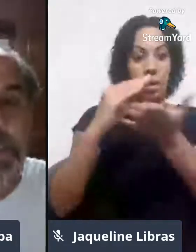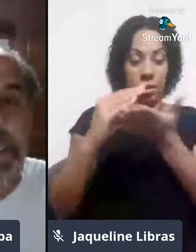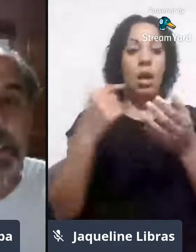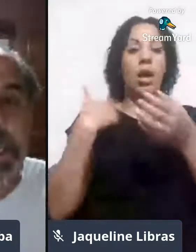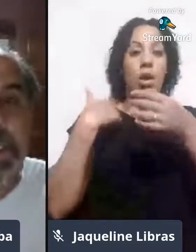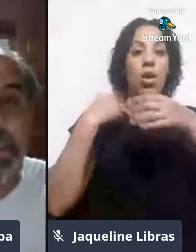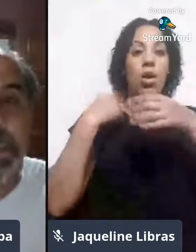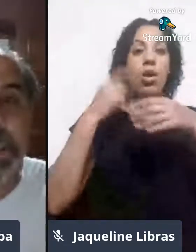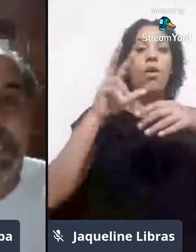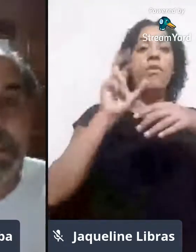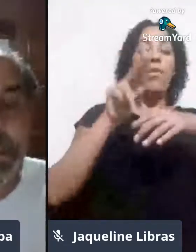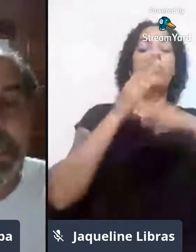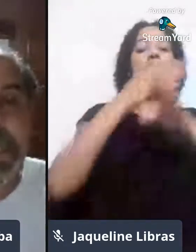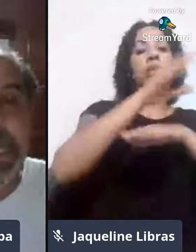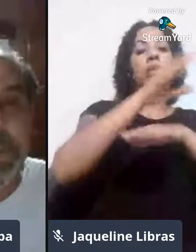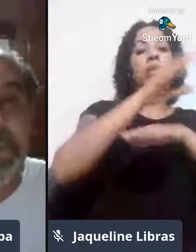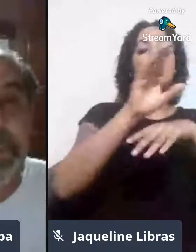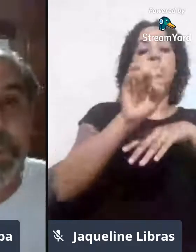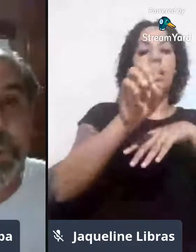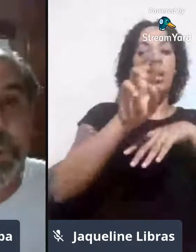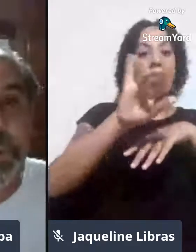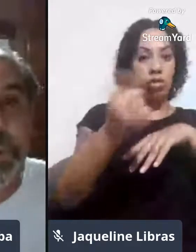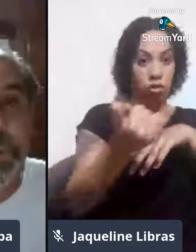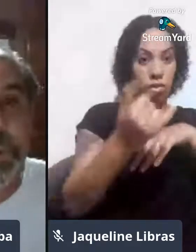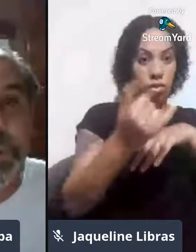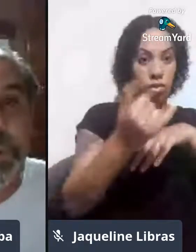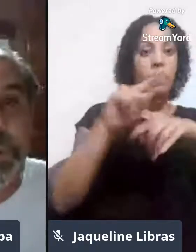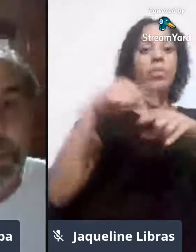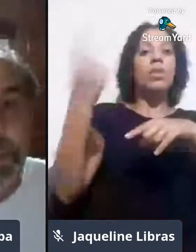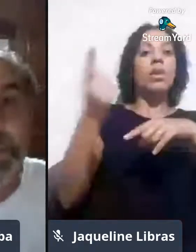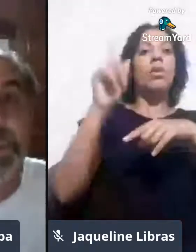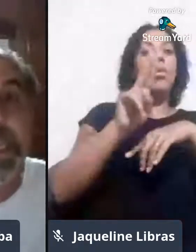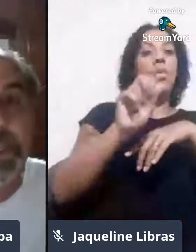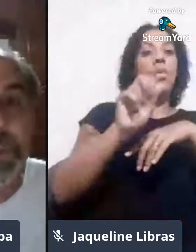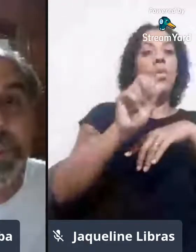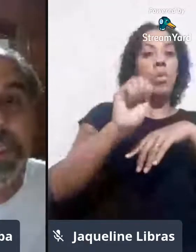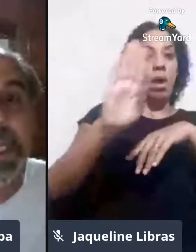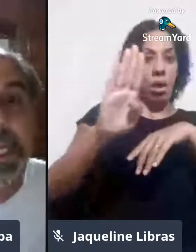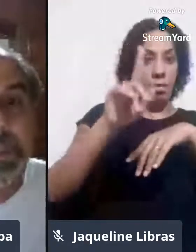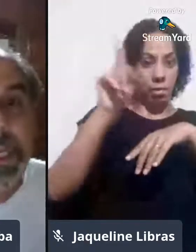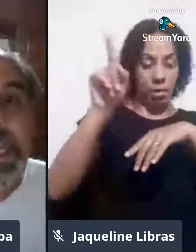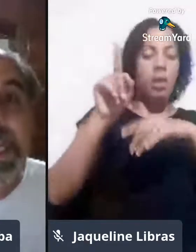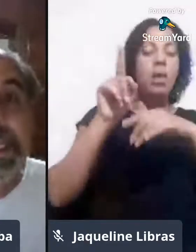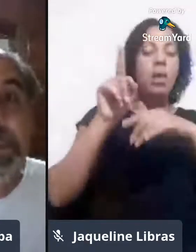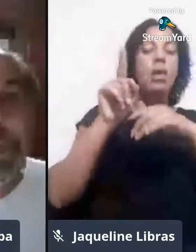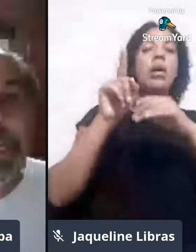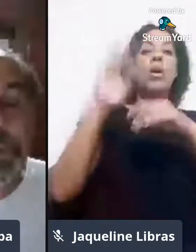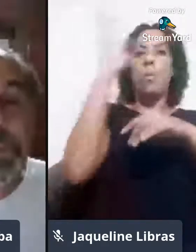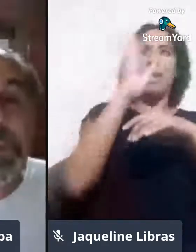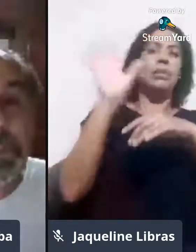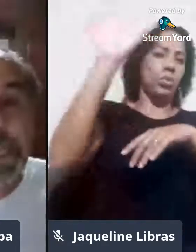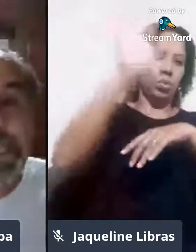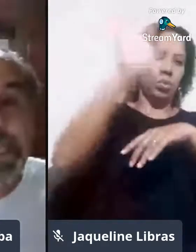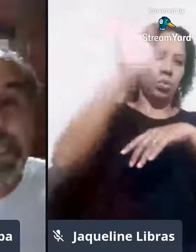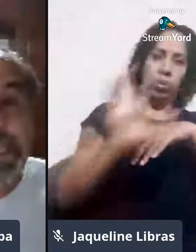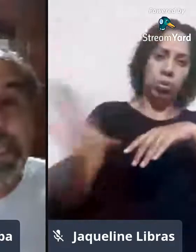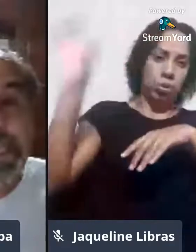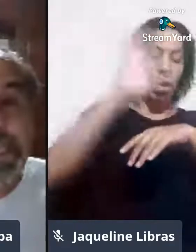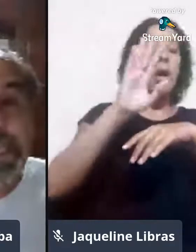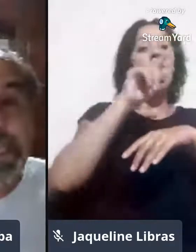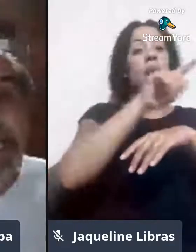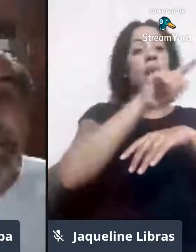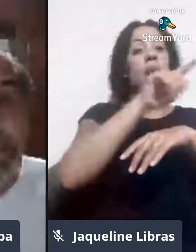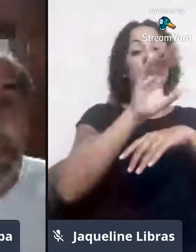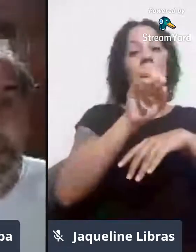à OAB no Brasil inteiro, mas no CEDERJ eu fui muito presencialmente, porque inclusive as conexões de internet não eram tão boas, para